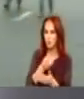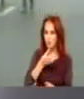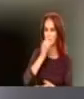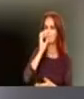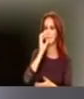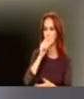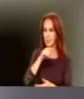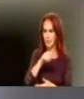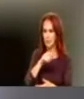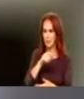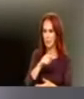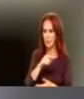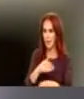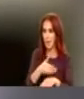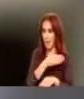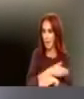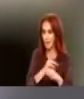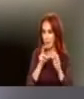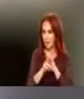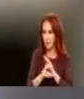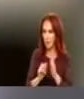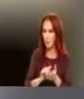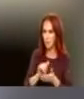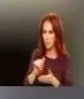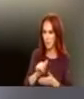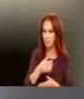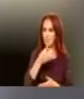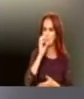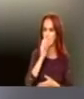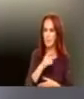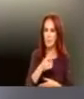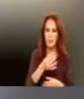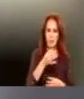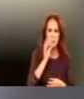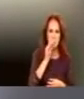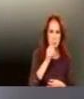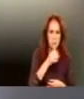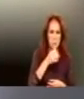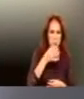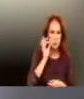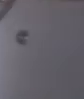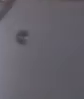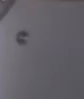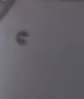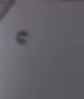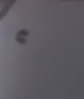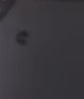querem, coisa que não acontece em nenhum dos dois países comunistas.